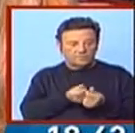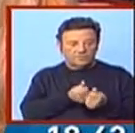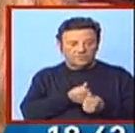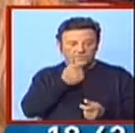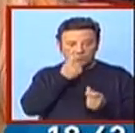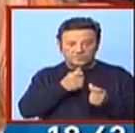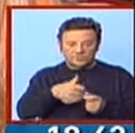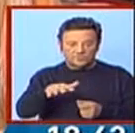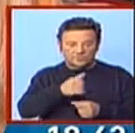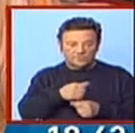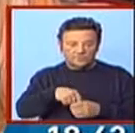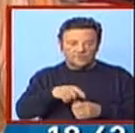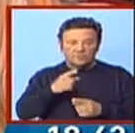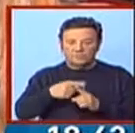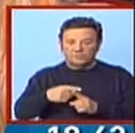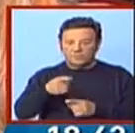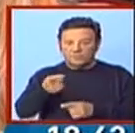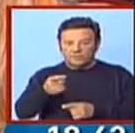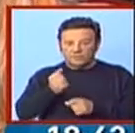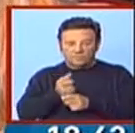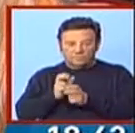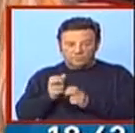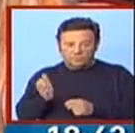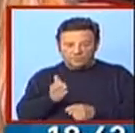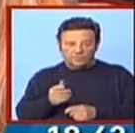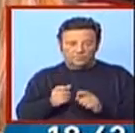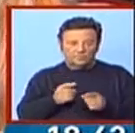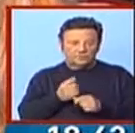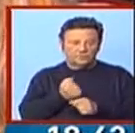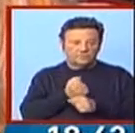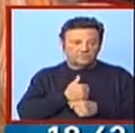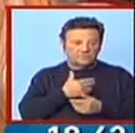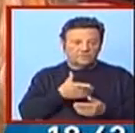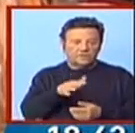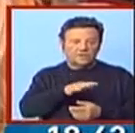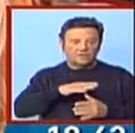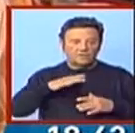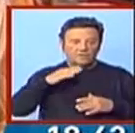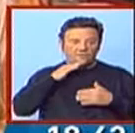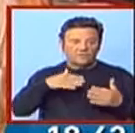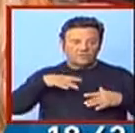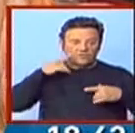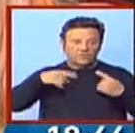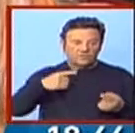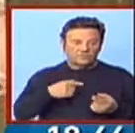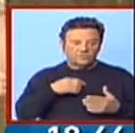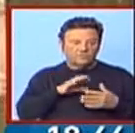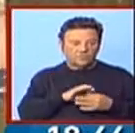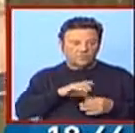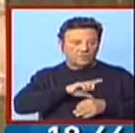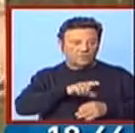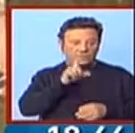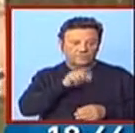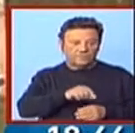nossos agentes, quer sejam eles os produtores, quer sejam prestadores de serviços na área da oferta turística. Colaboramos desde